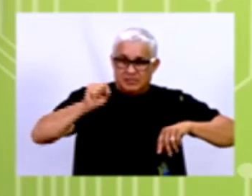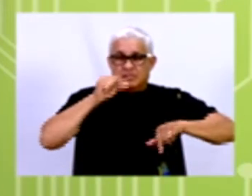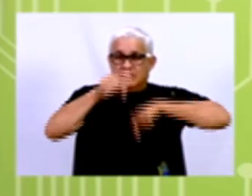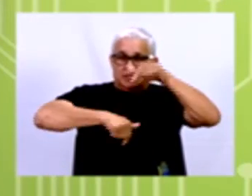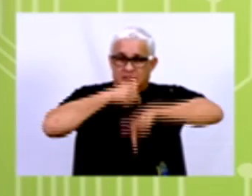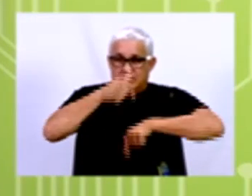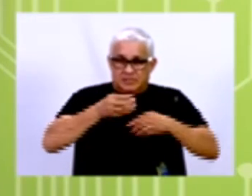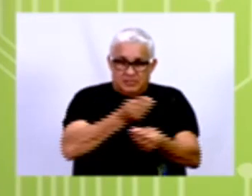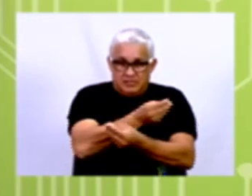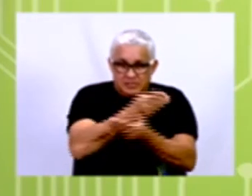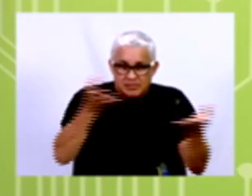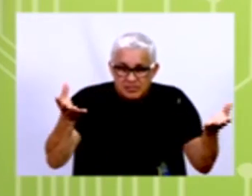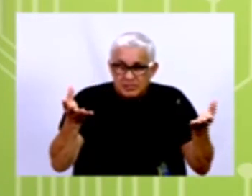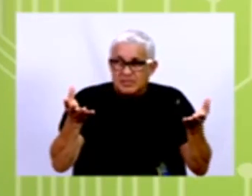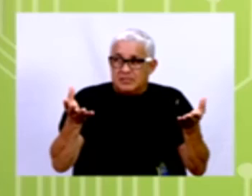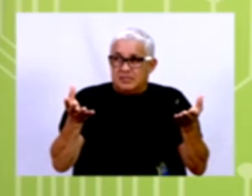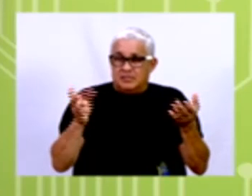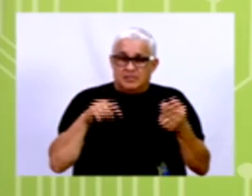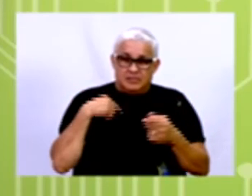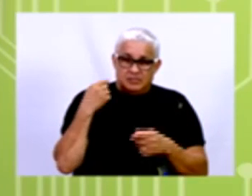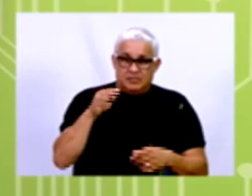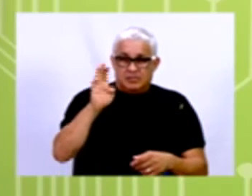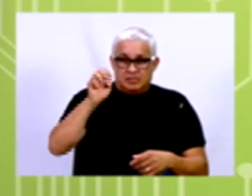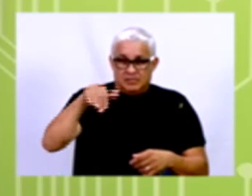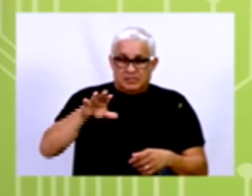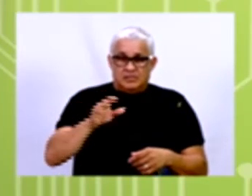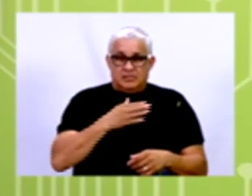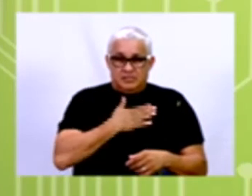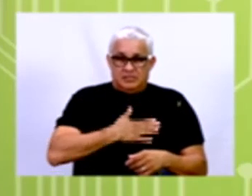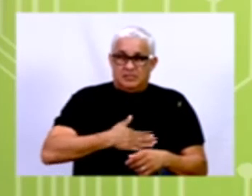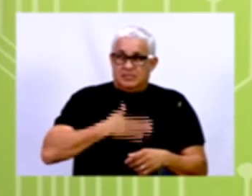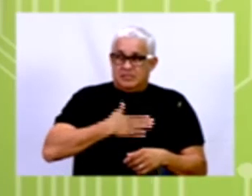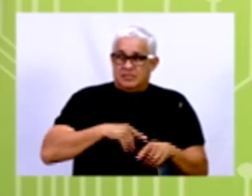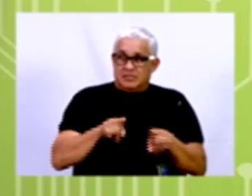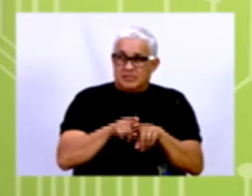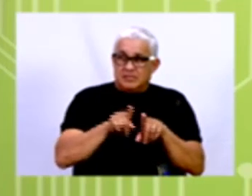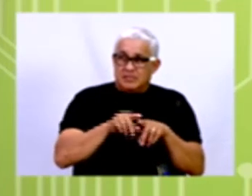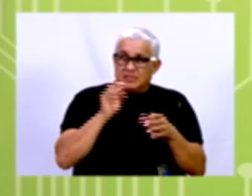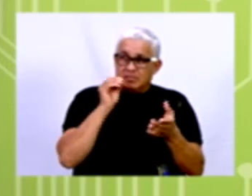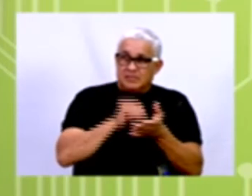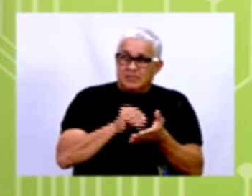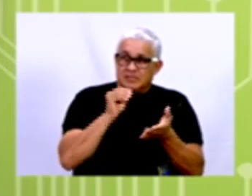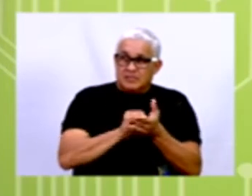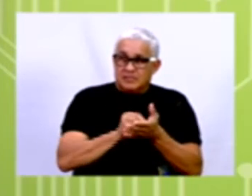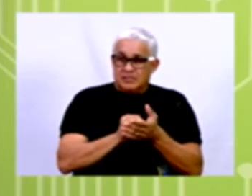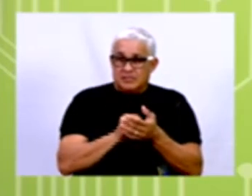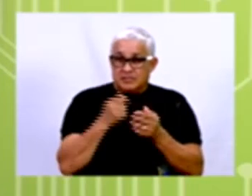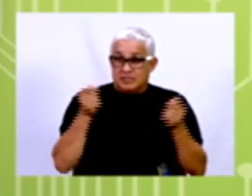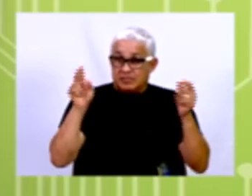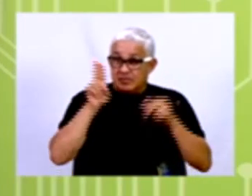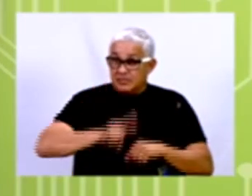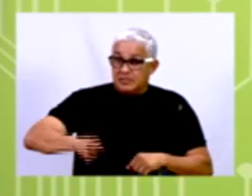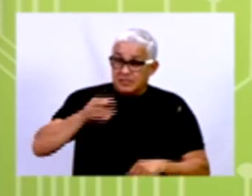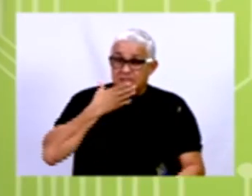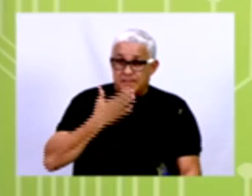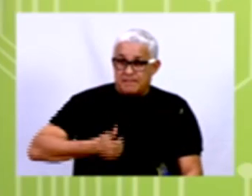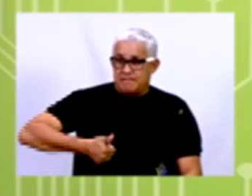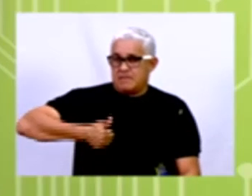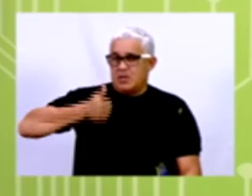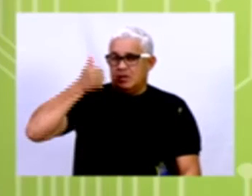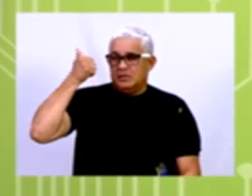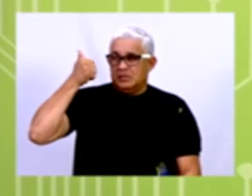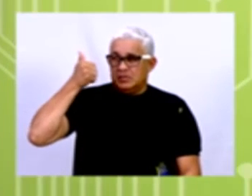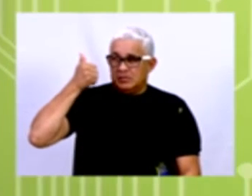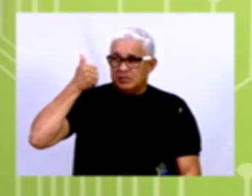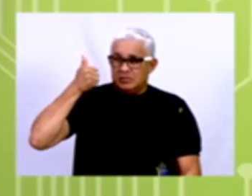serviços disponíveis para o nosso bem-estar são também escassos, nós devemos usá-los da melhor forma possível